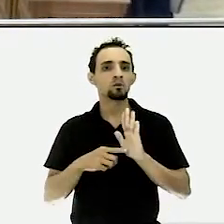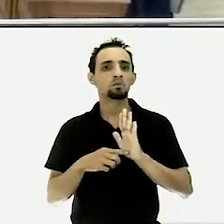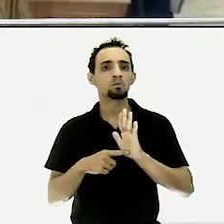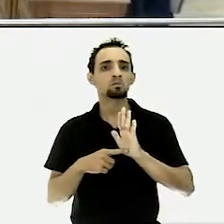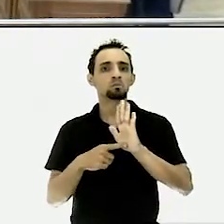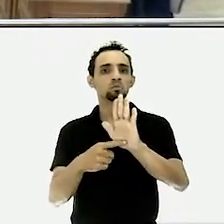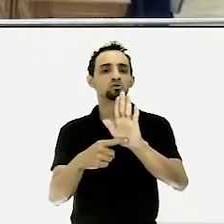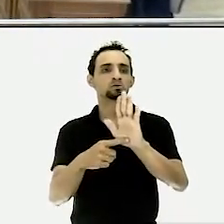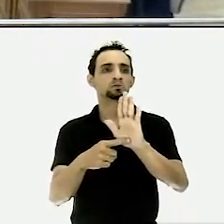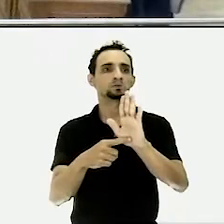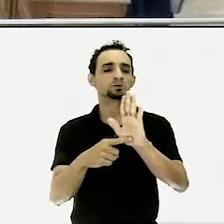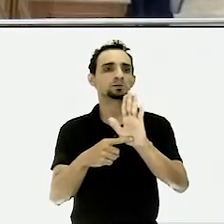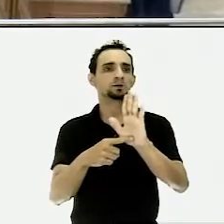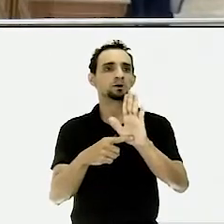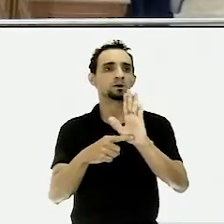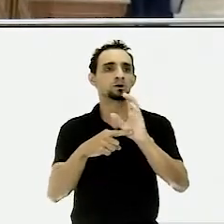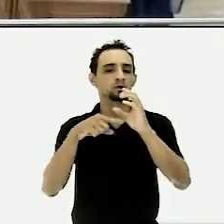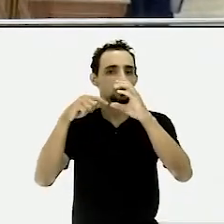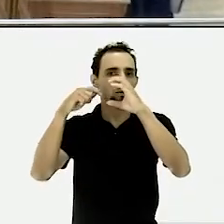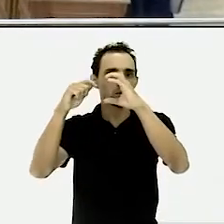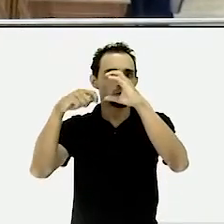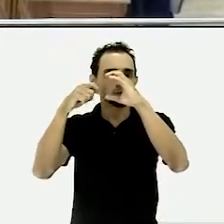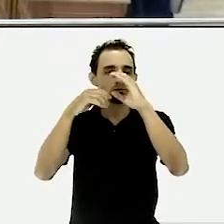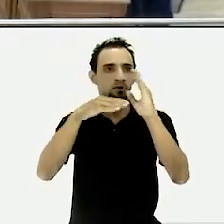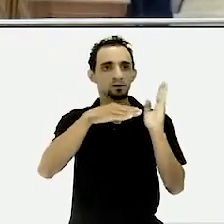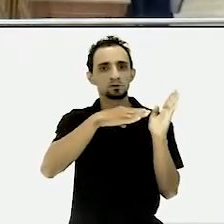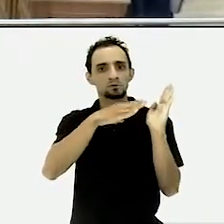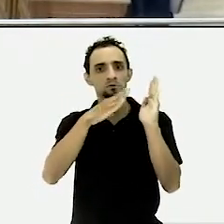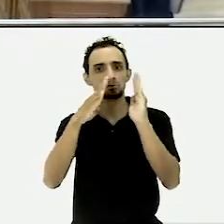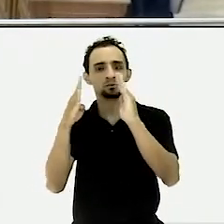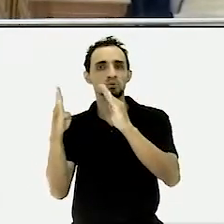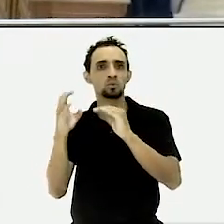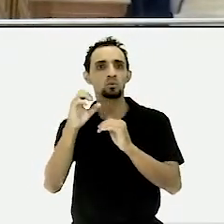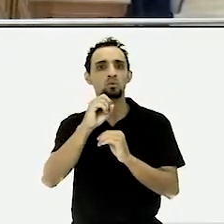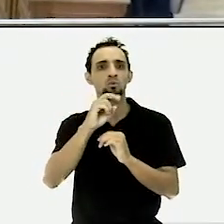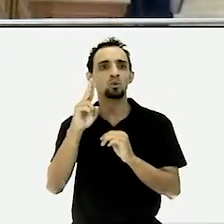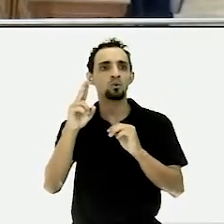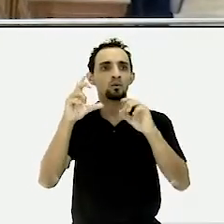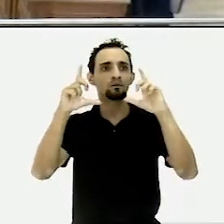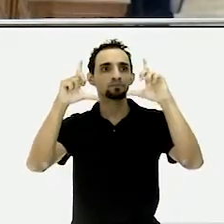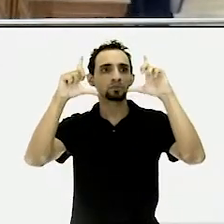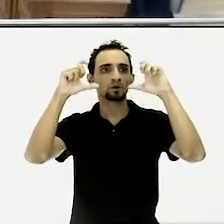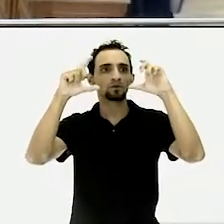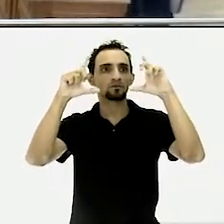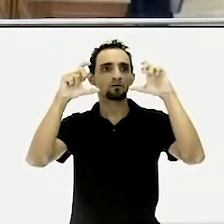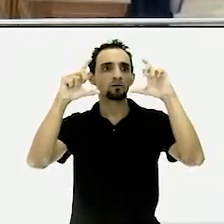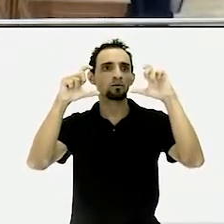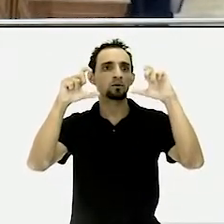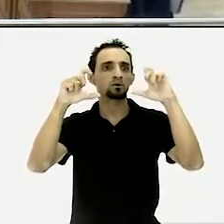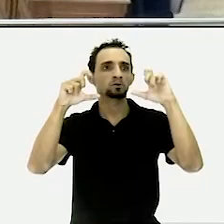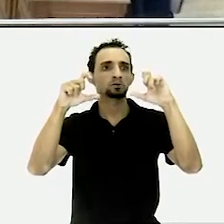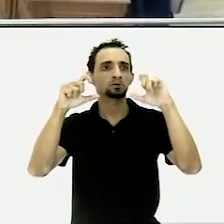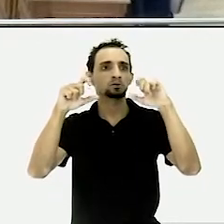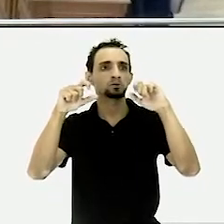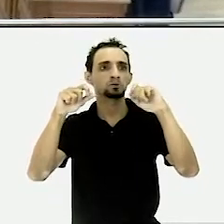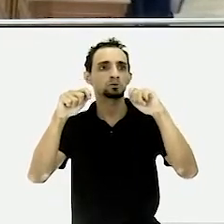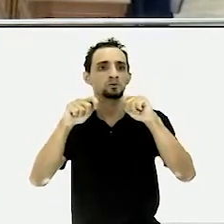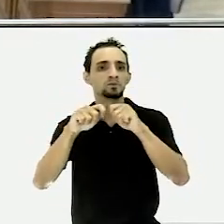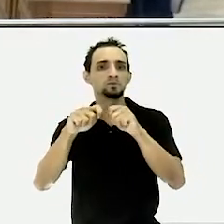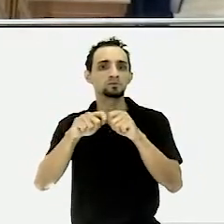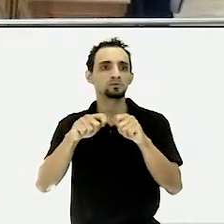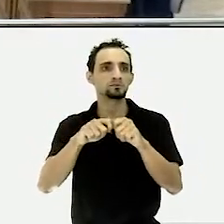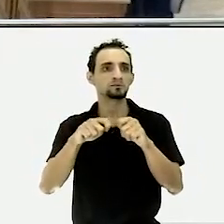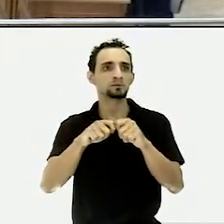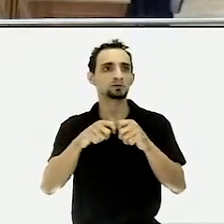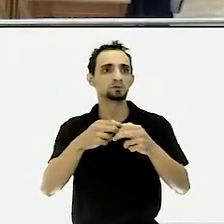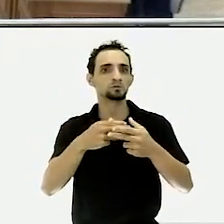Fiz uma maquete legal. Eu vou falando aqui, se você achar aí, você pode colocar aí, que ficou muito bonita a maquete que fizemos ali. Não sei se